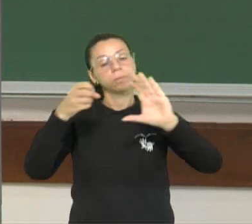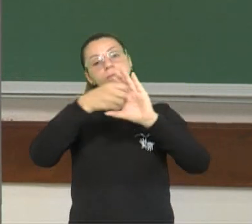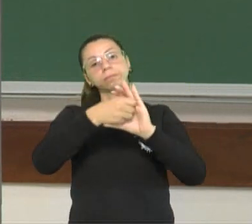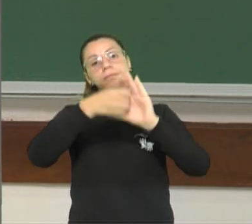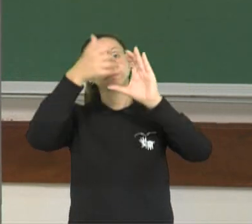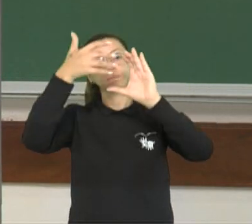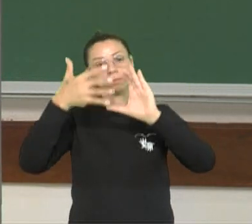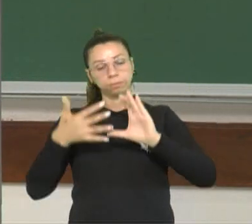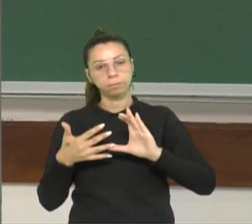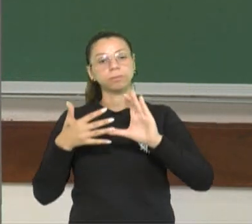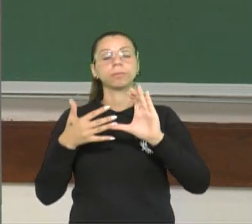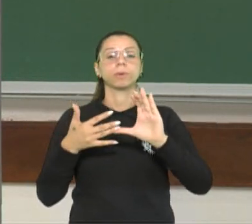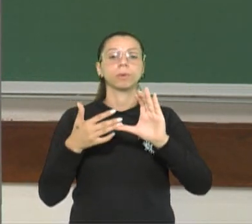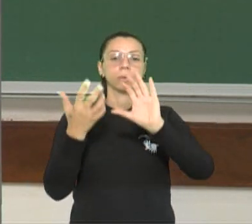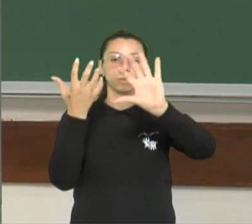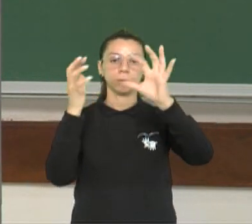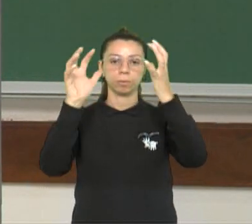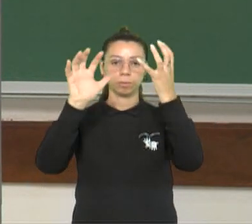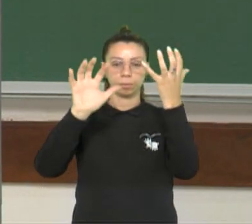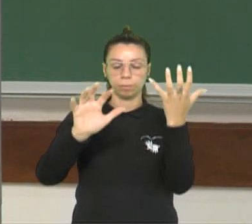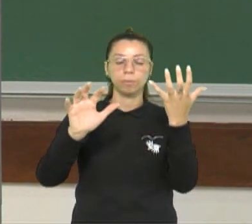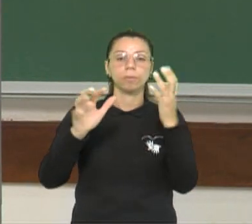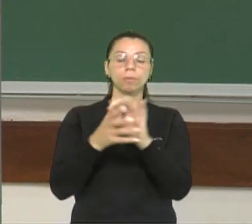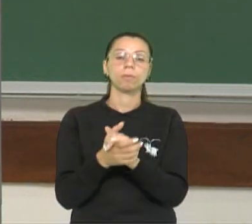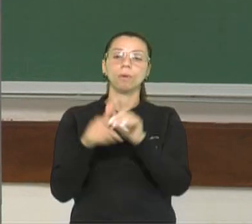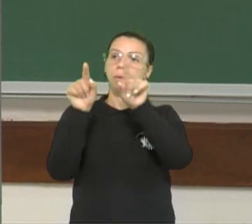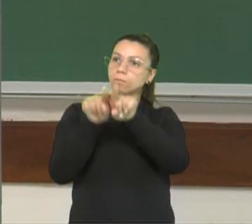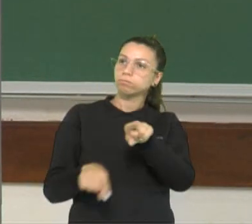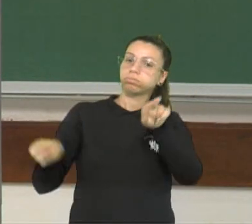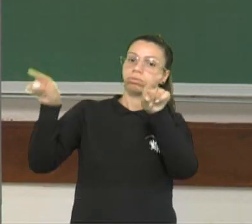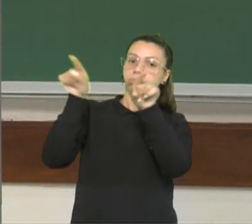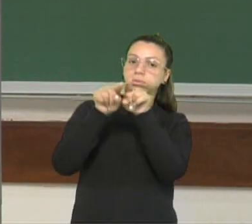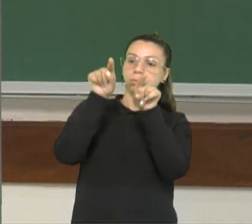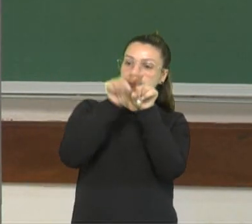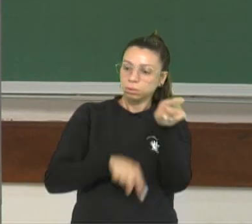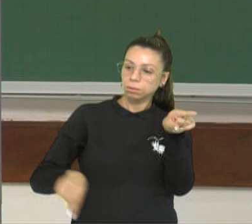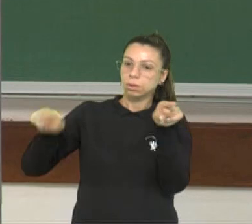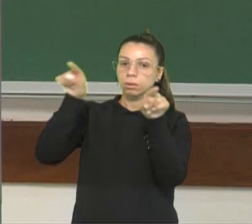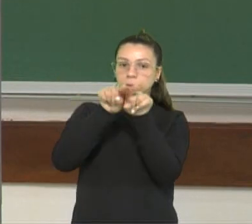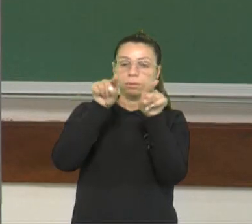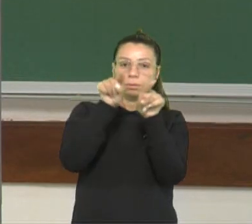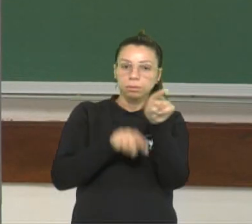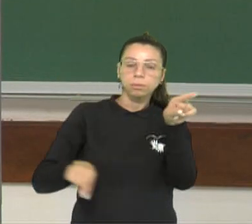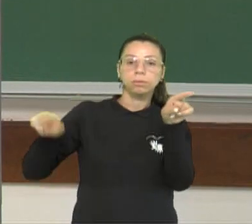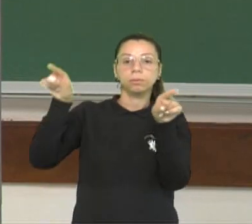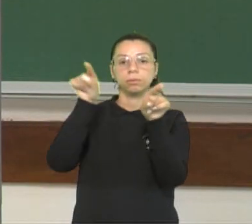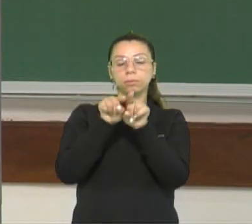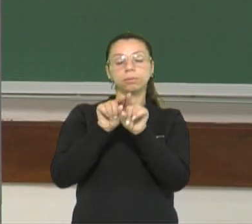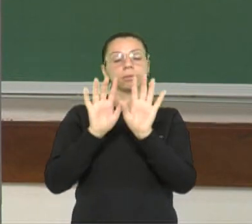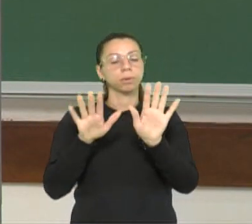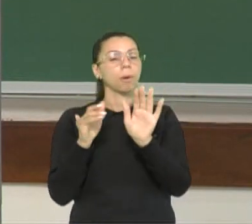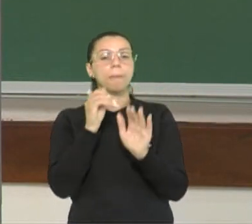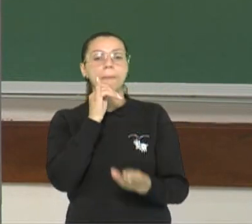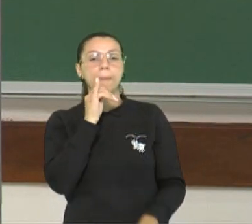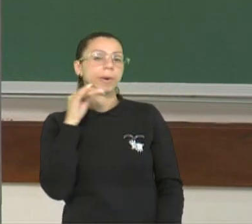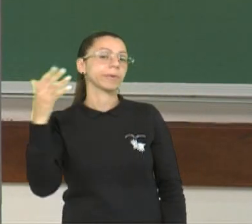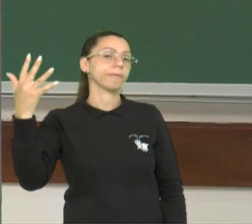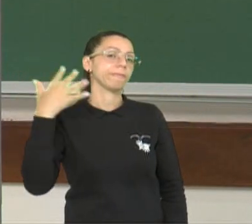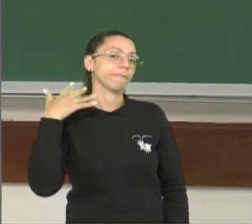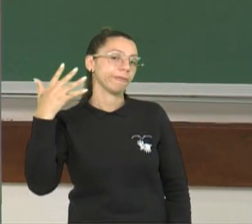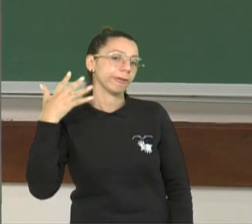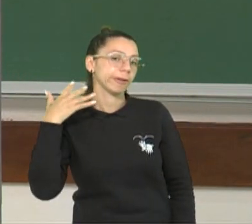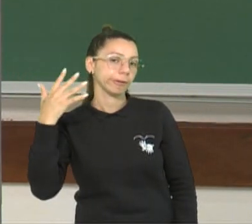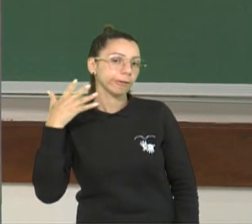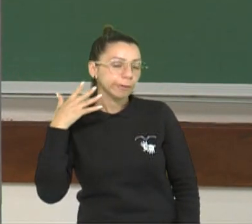caracterização do clima, a partir dessas repetições em ciclos constantes. Pense só no verão, apresenta